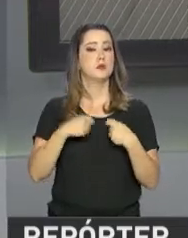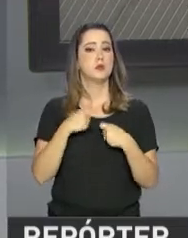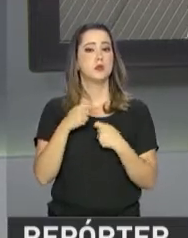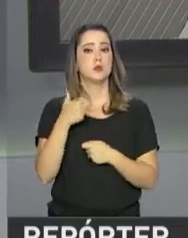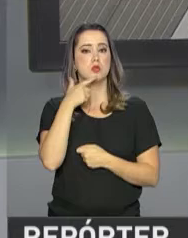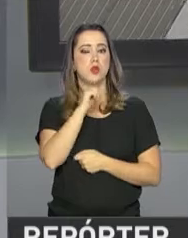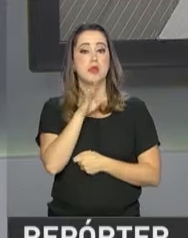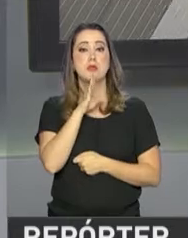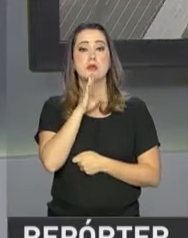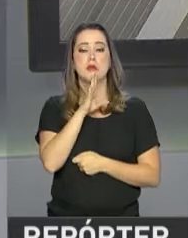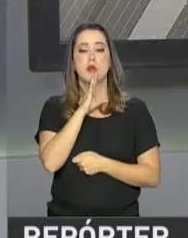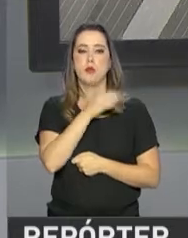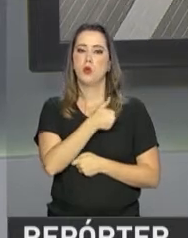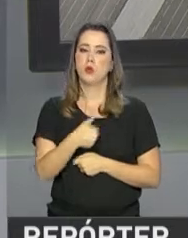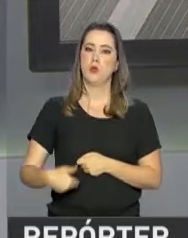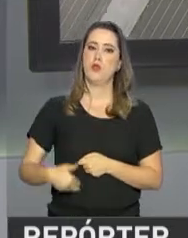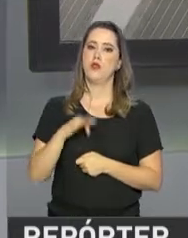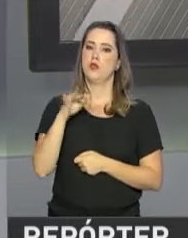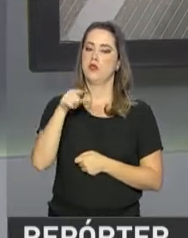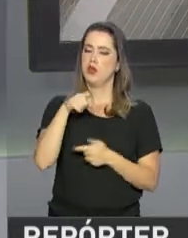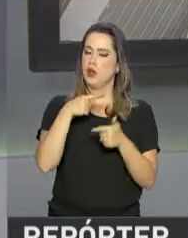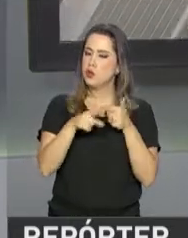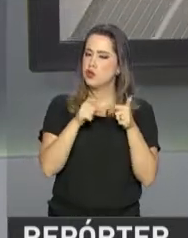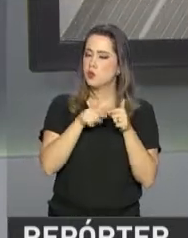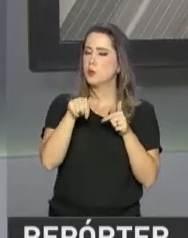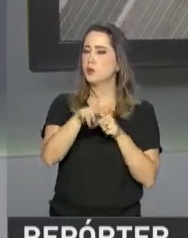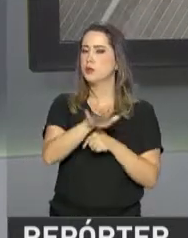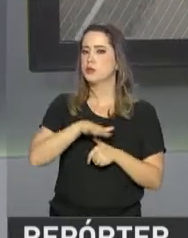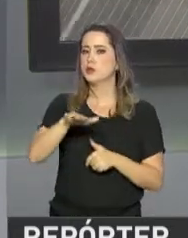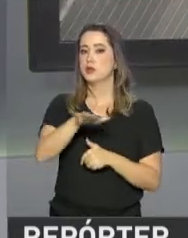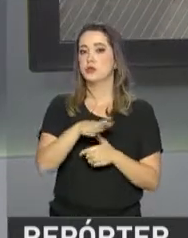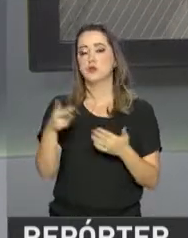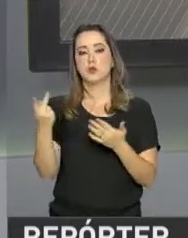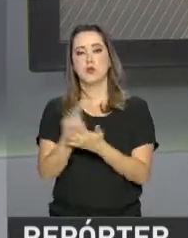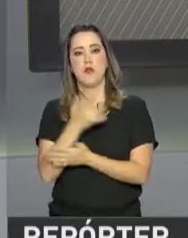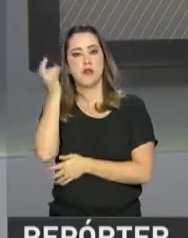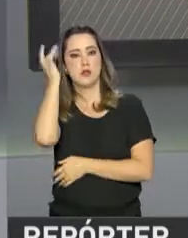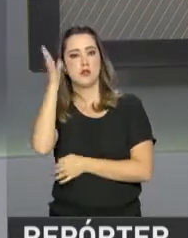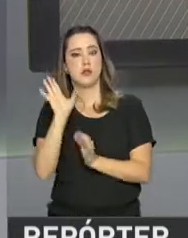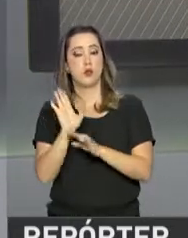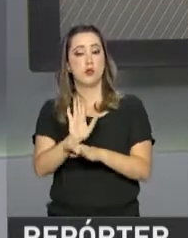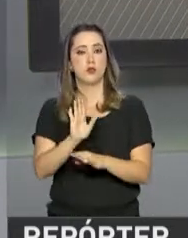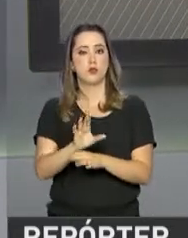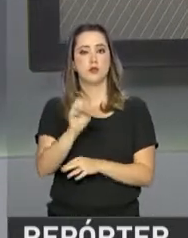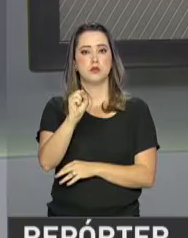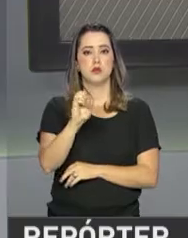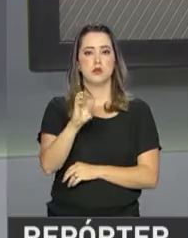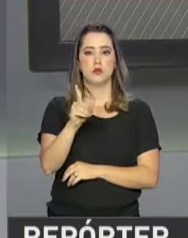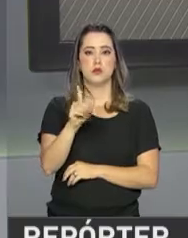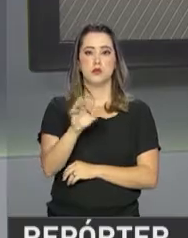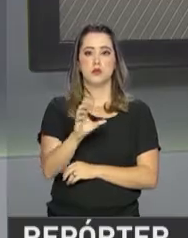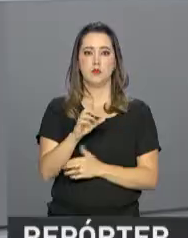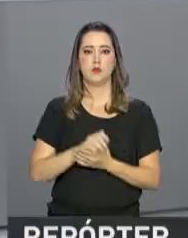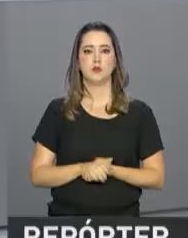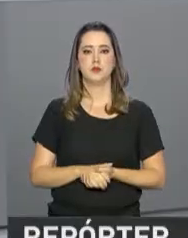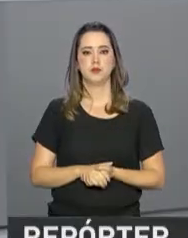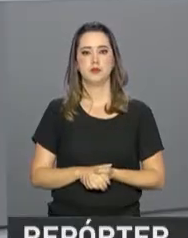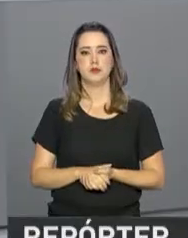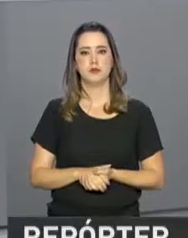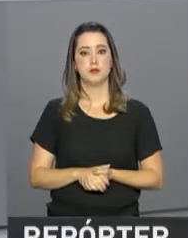obter o reconhecimento federal de situação de emergência que deve ser facilitado com a ajuda da sedec